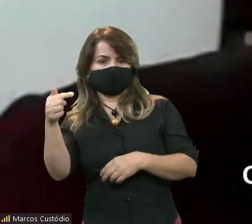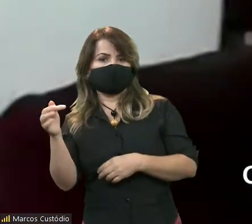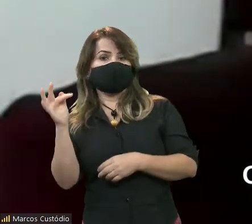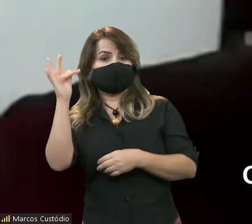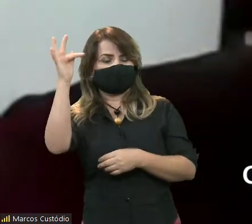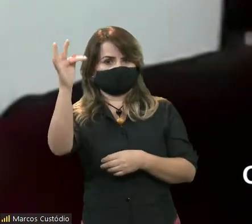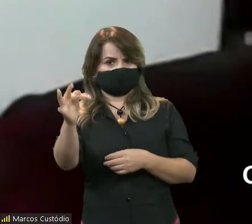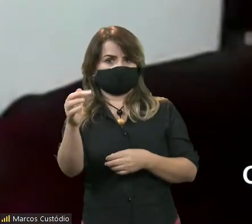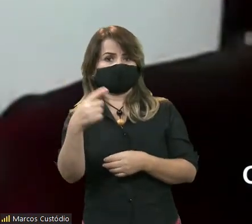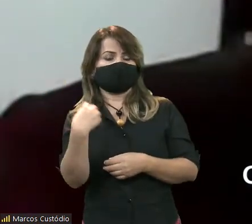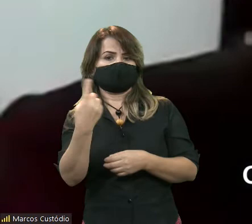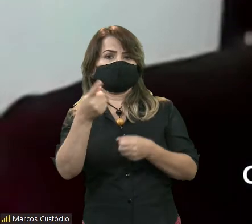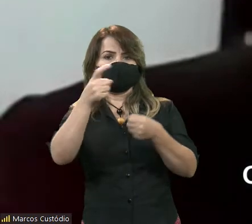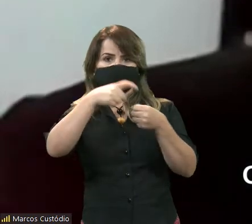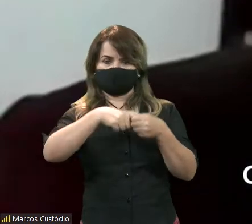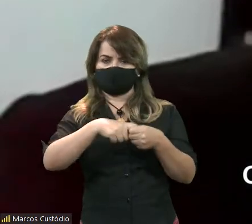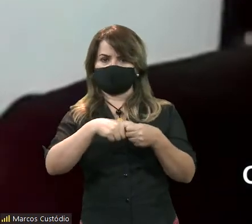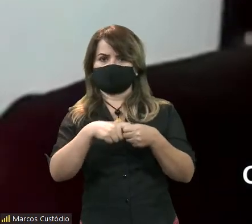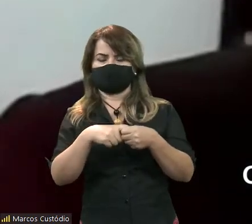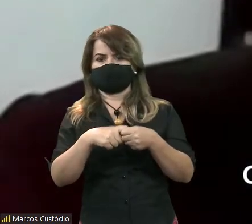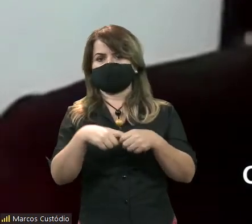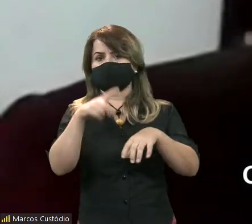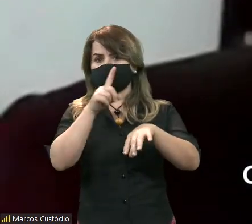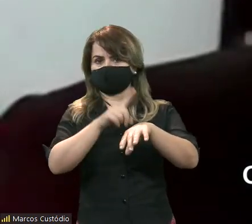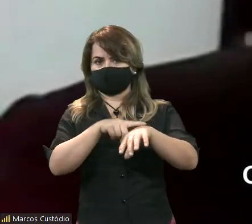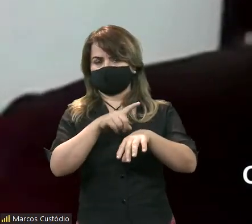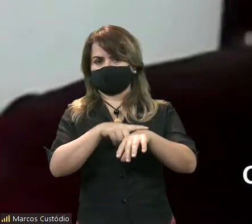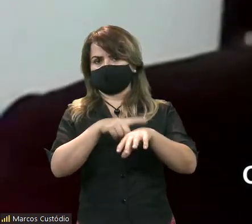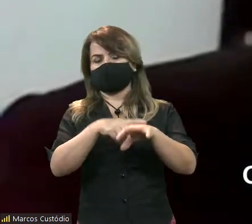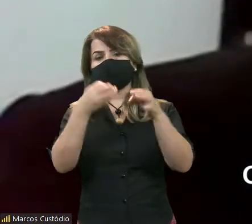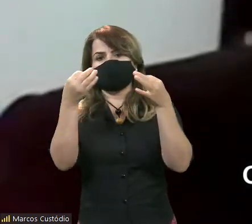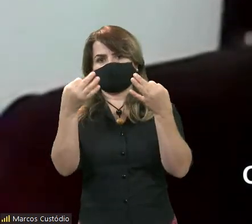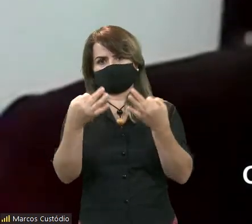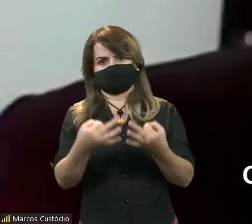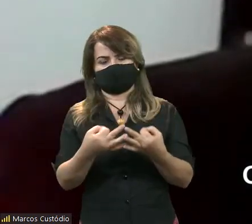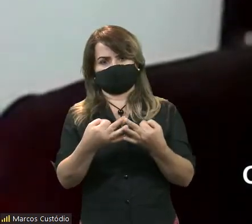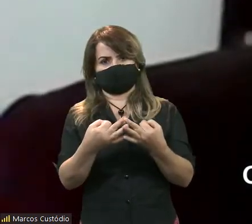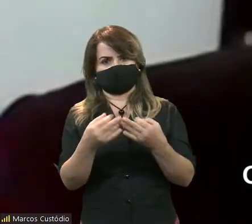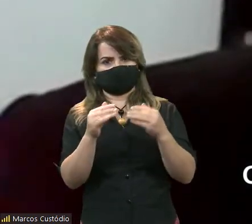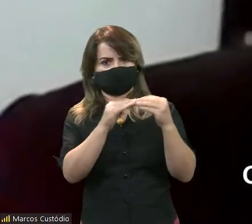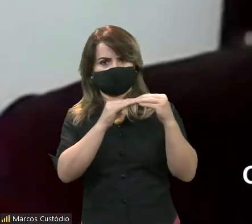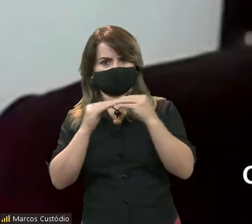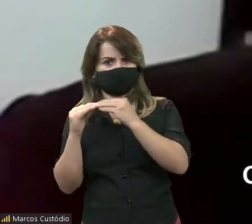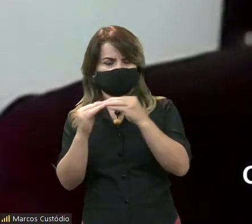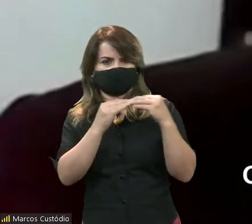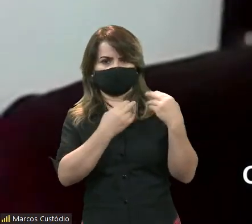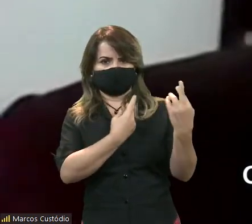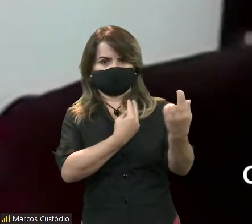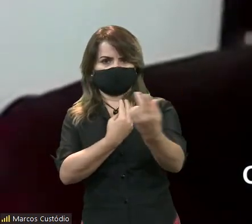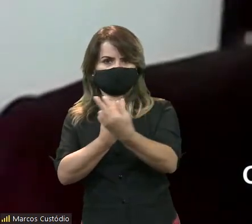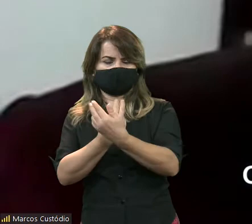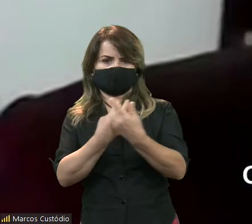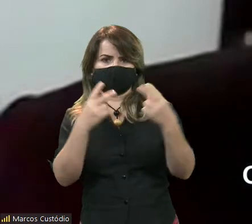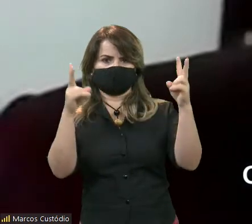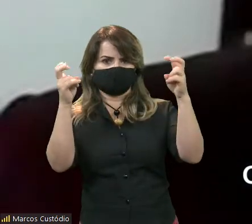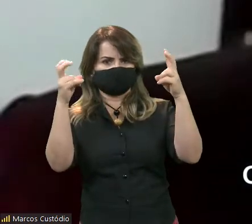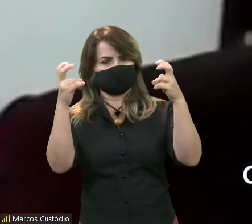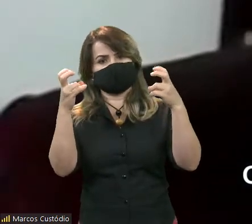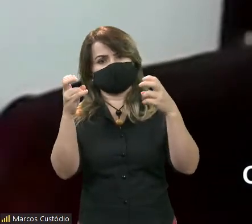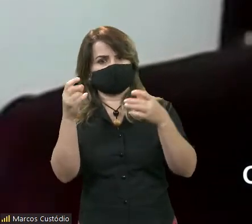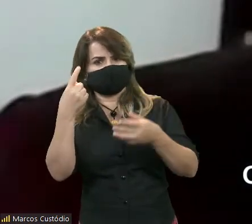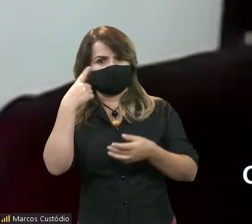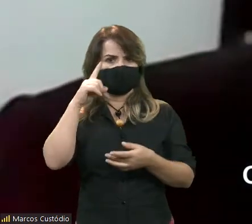nesse meio tempo, um espaçamento de tempo suficiente para equacionar essas questões pendentes, essas dúvidas que